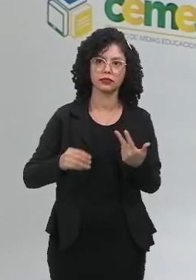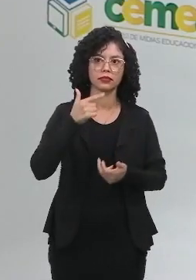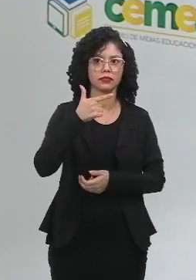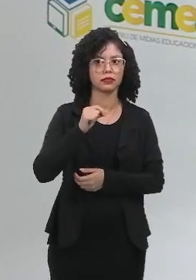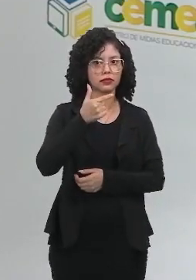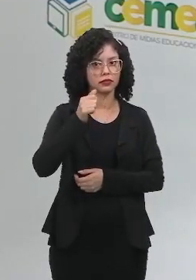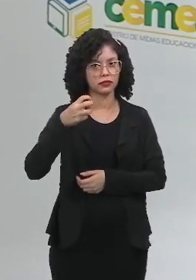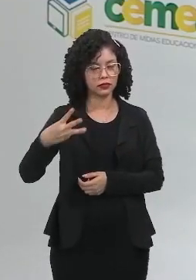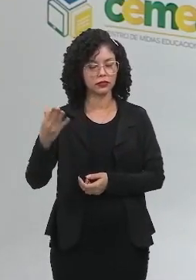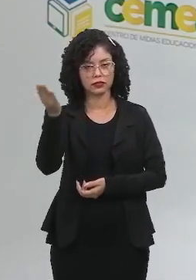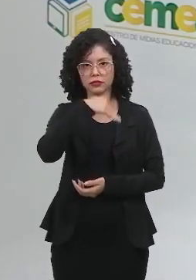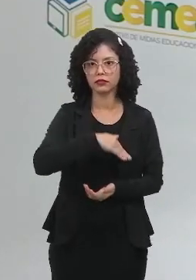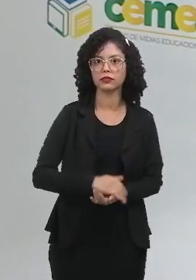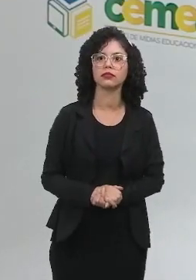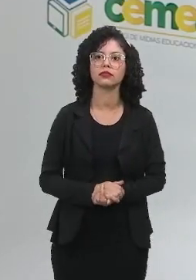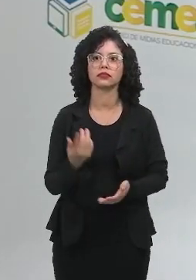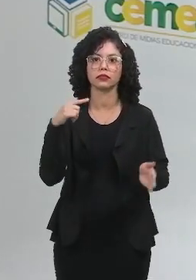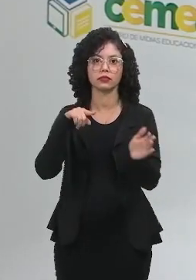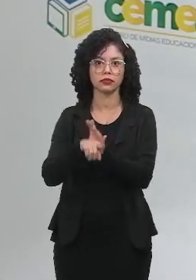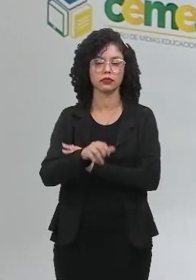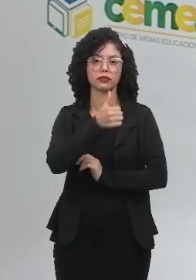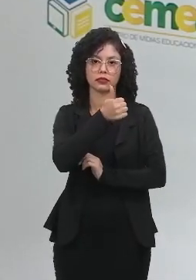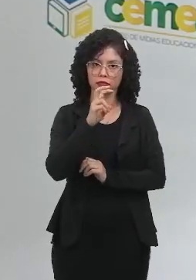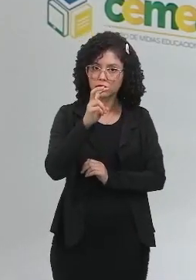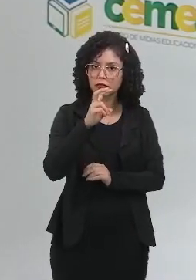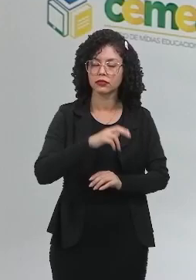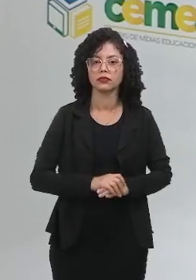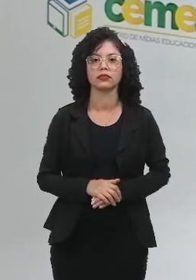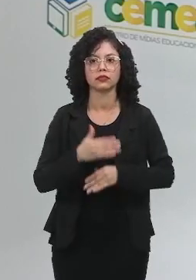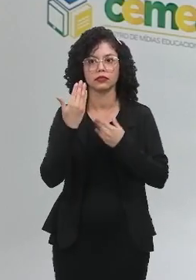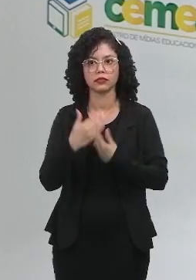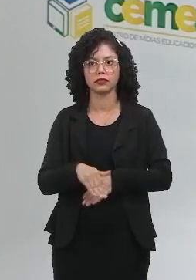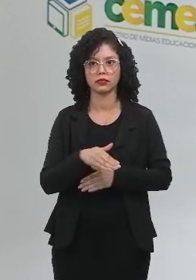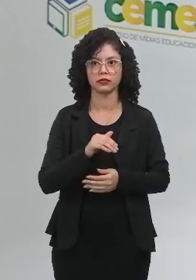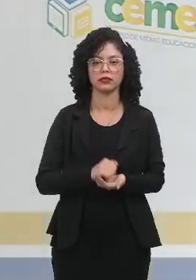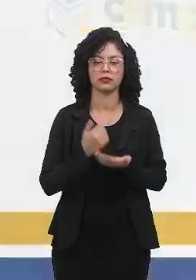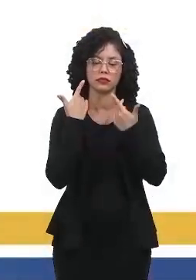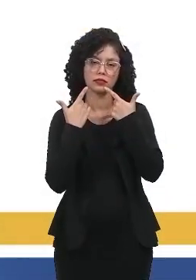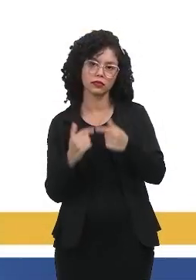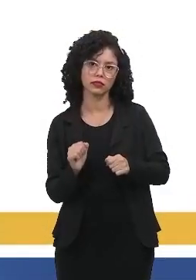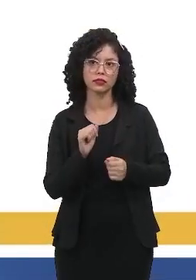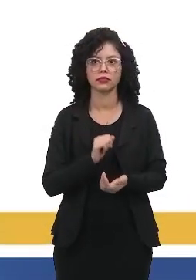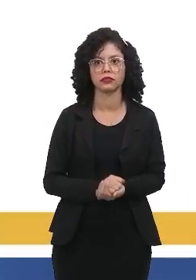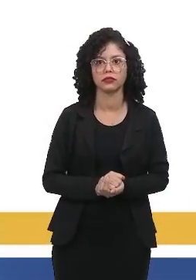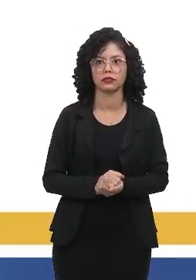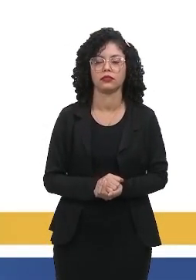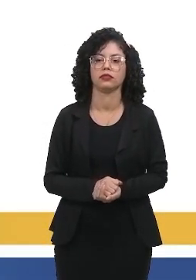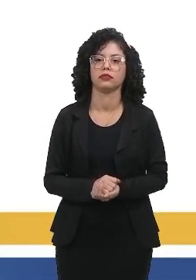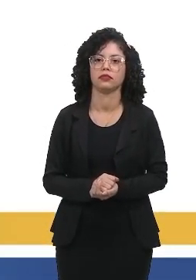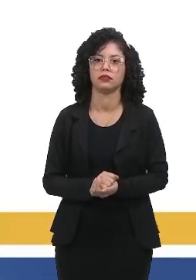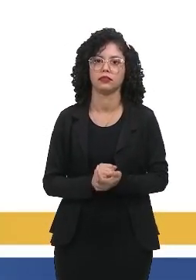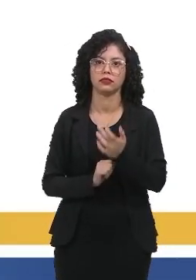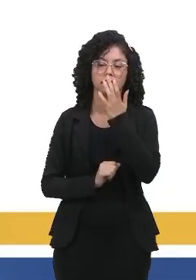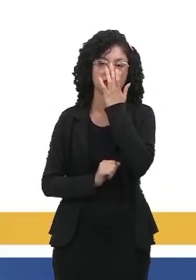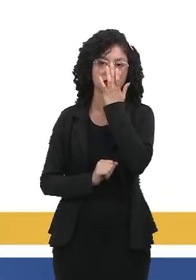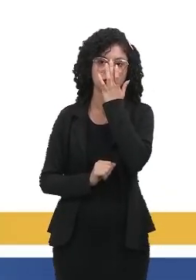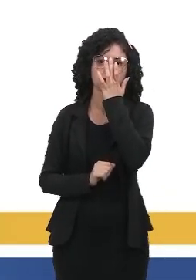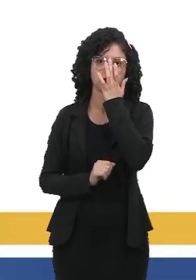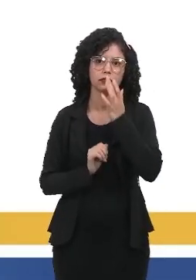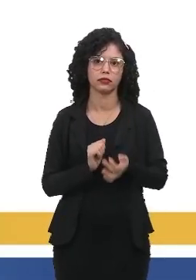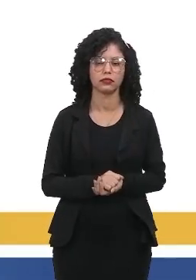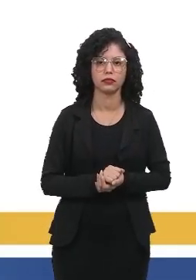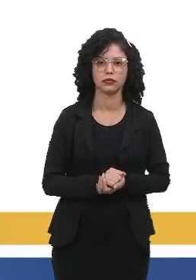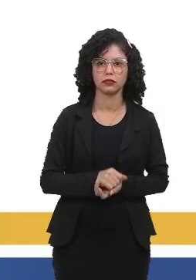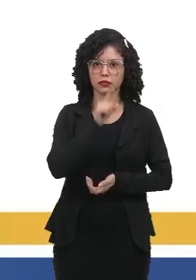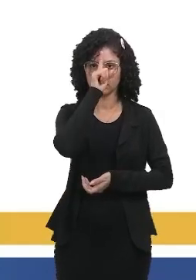2023 vamos lá questão 15 da prova de linguagens nós estamos resolvendo do